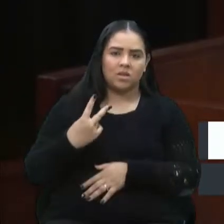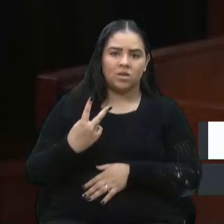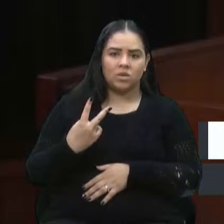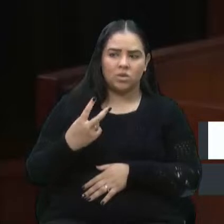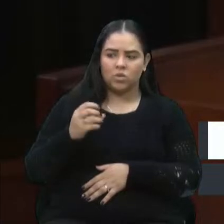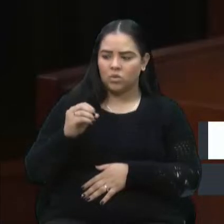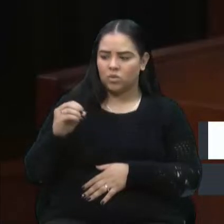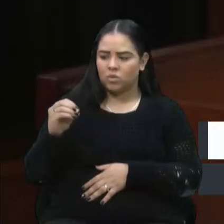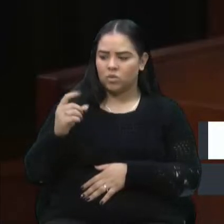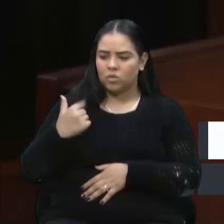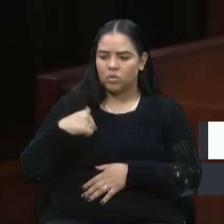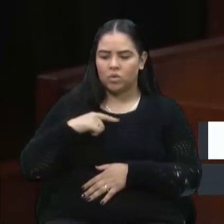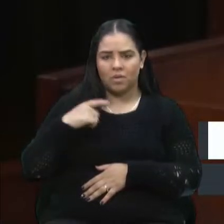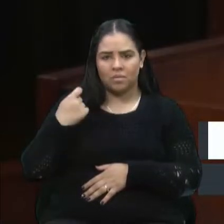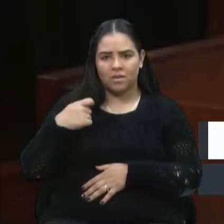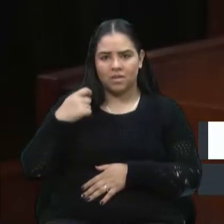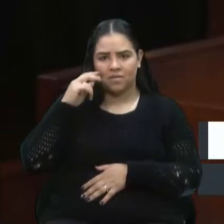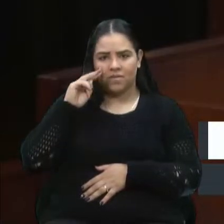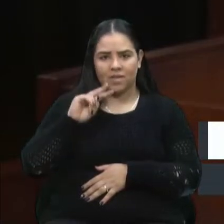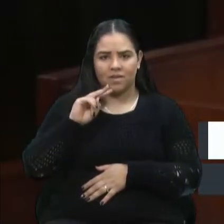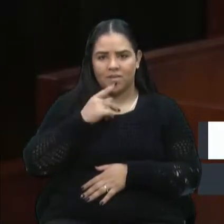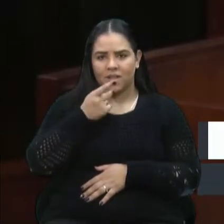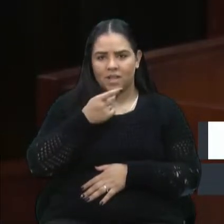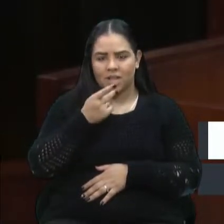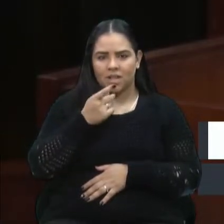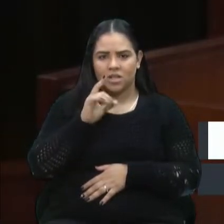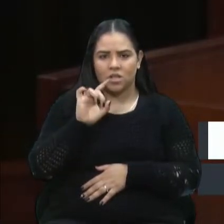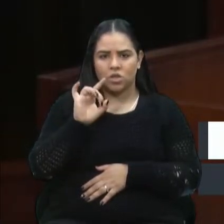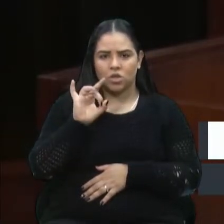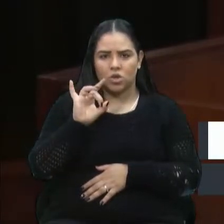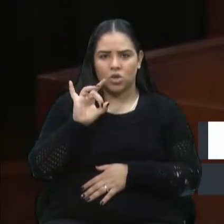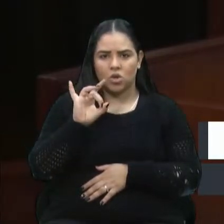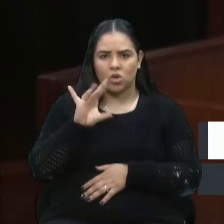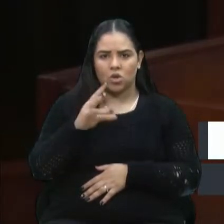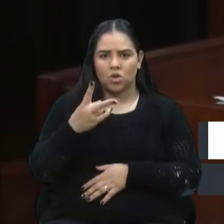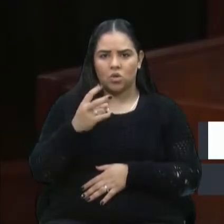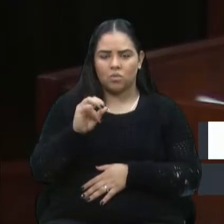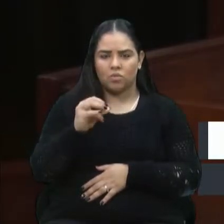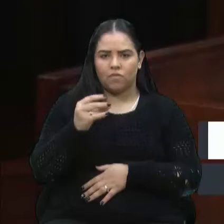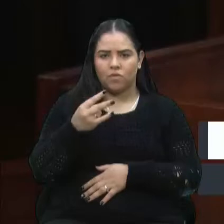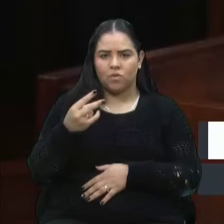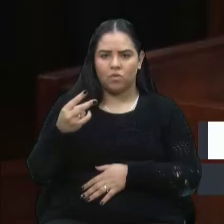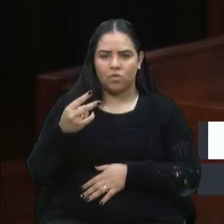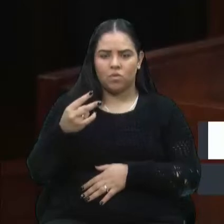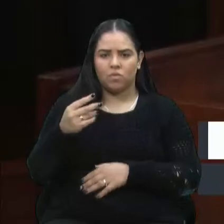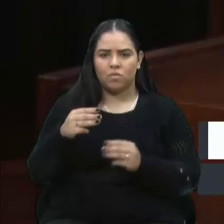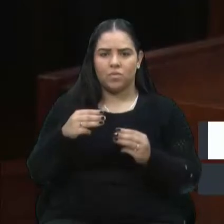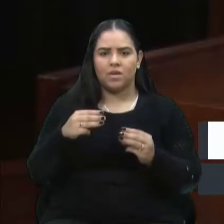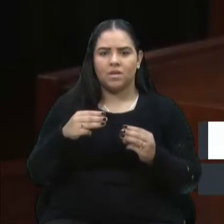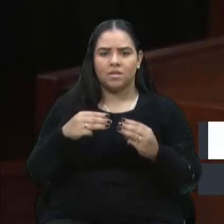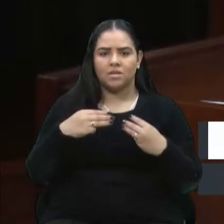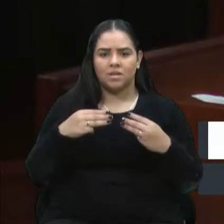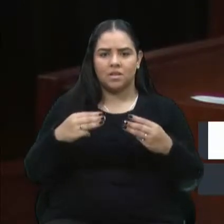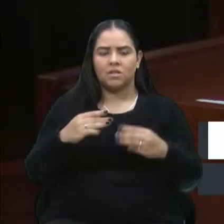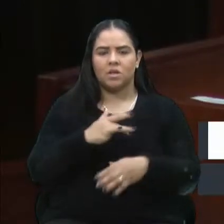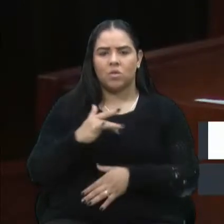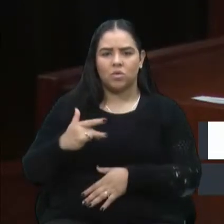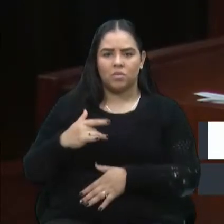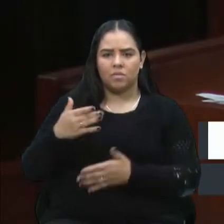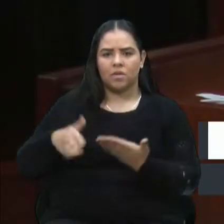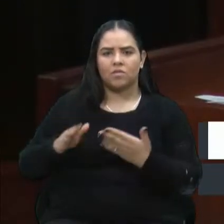aí a gente precisa dizer que só para 2022 o Ministério da Saúde perdeu 20% do orçamento